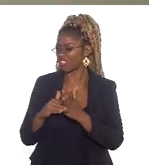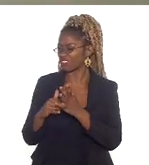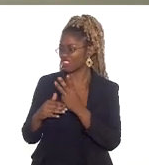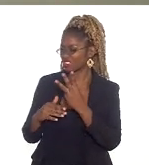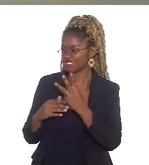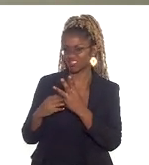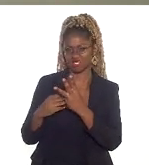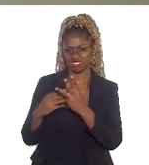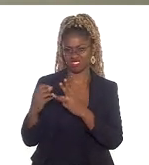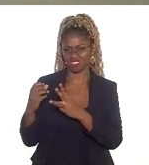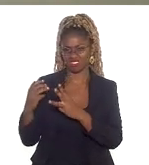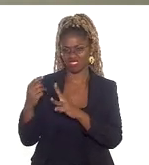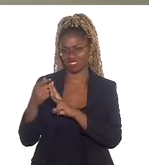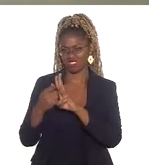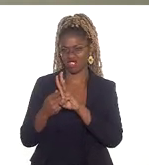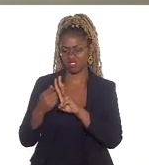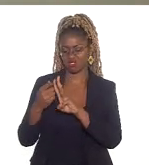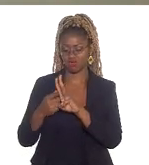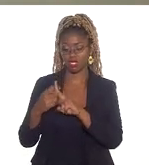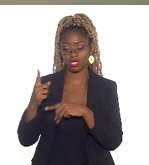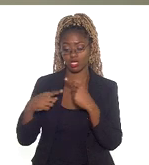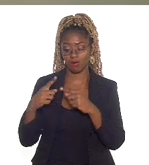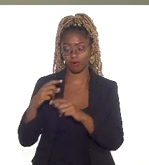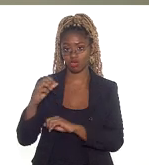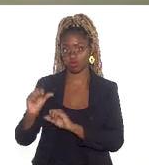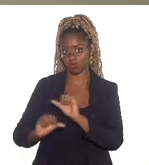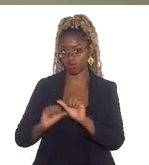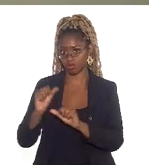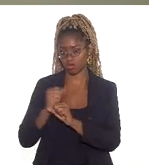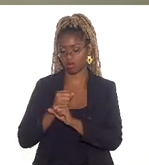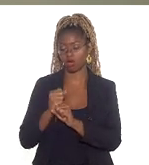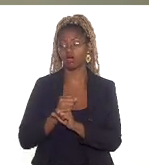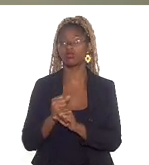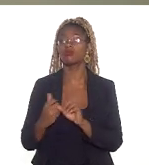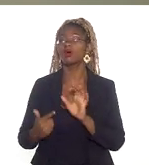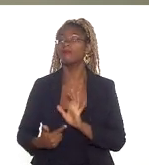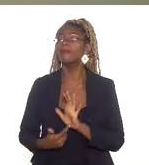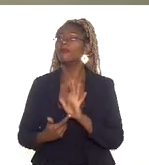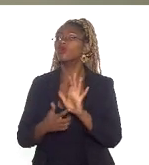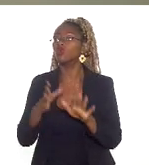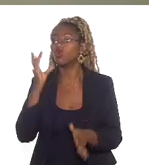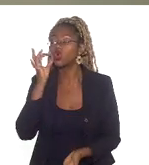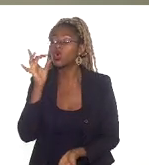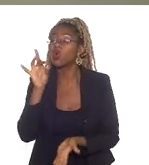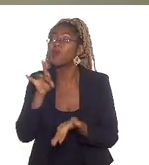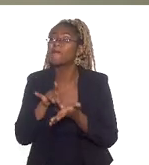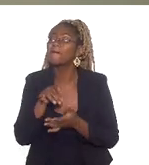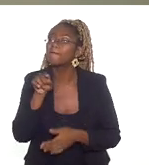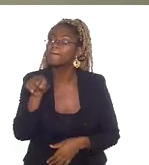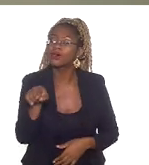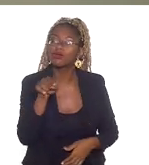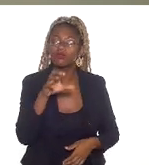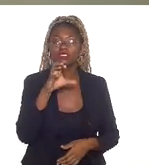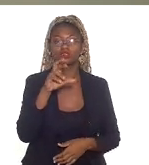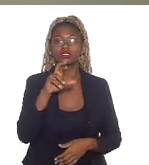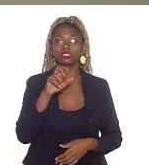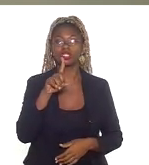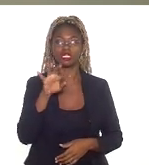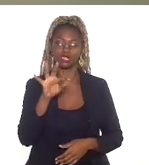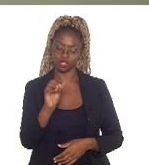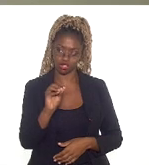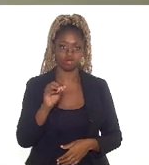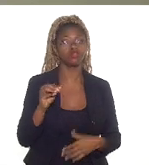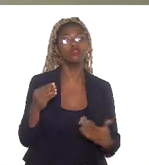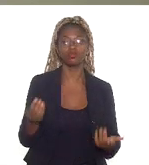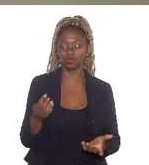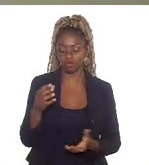da virada do ano para comprovar esse crédito instituição por instituição e centro